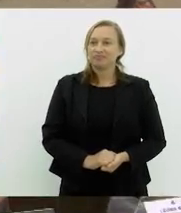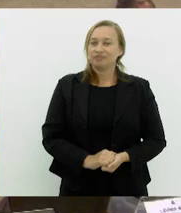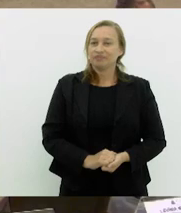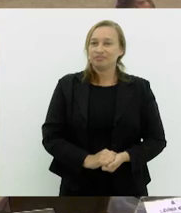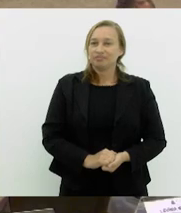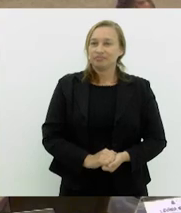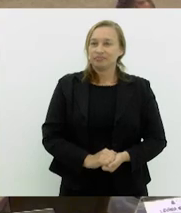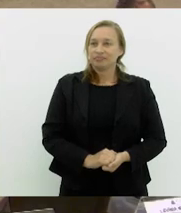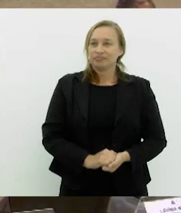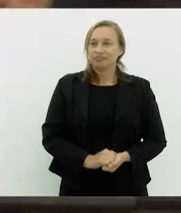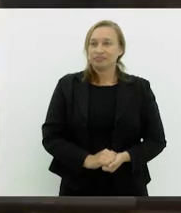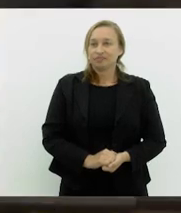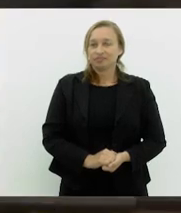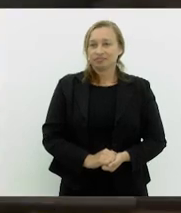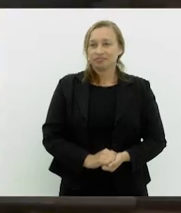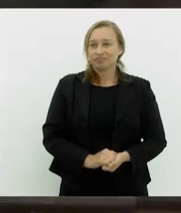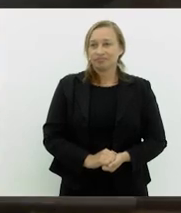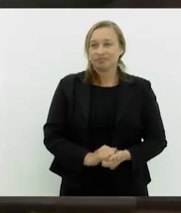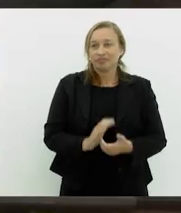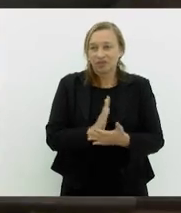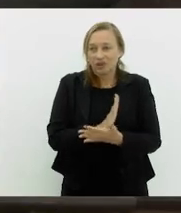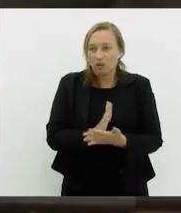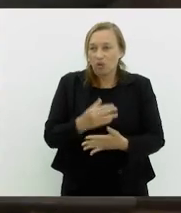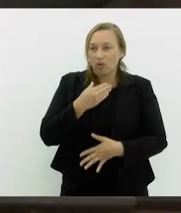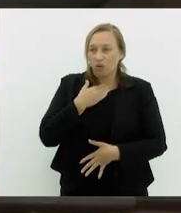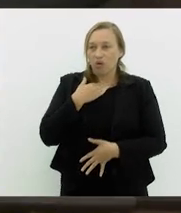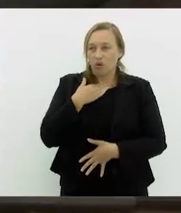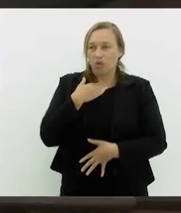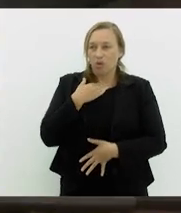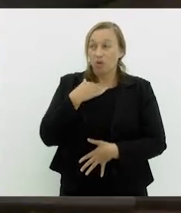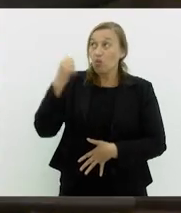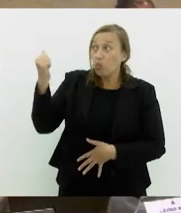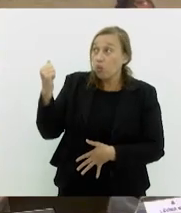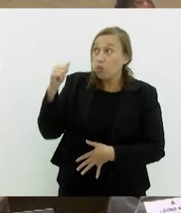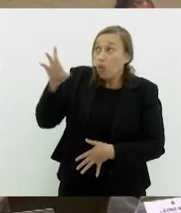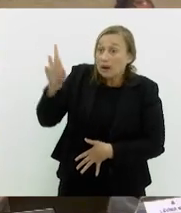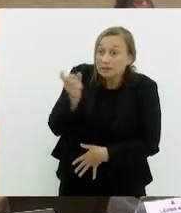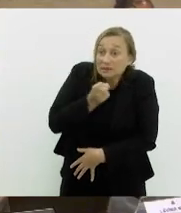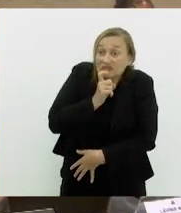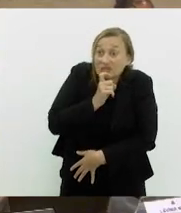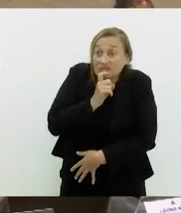Se de vez em quando é um pigarrozinho, o ar-condicionado aqui é bem forte.